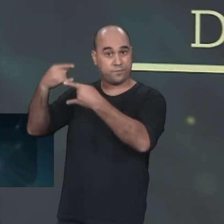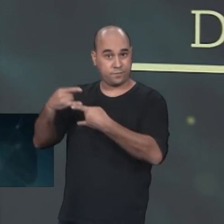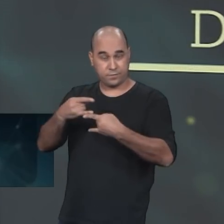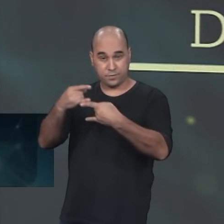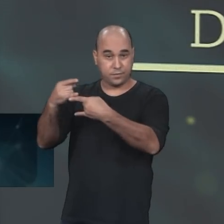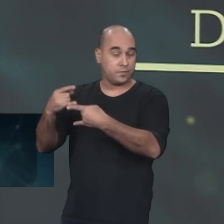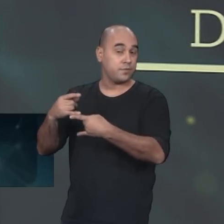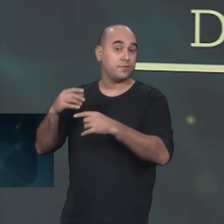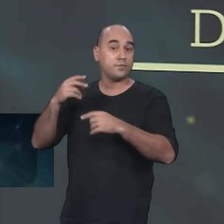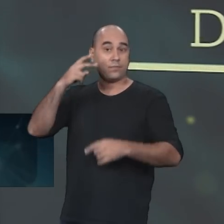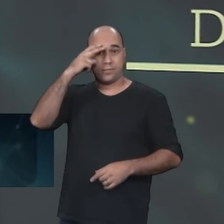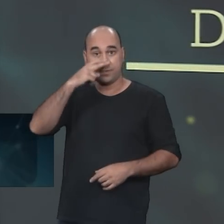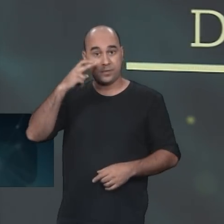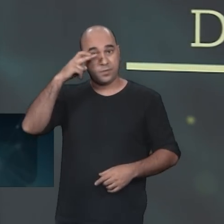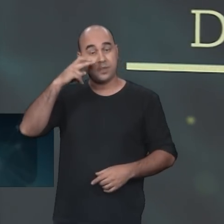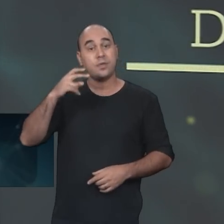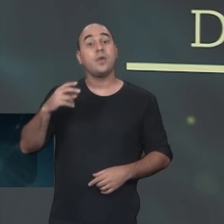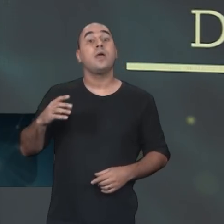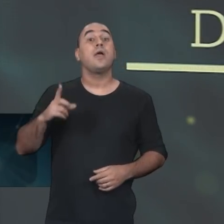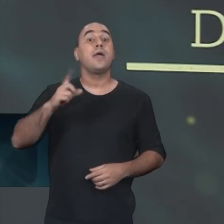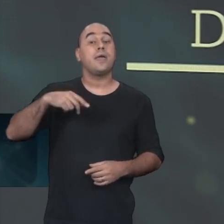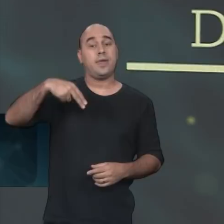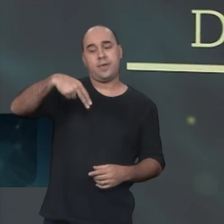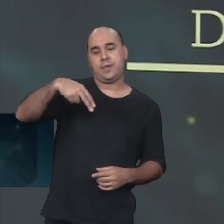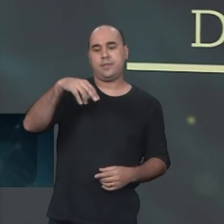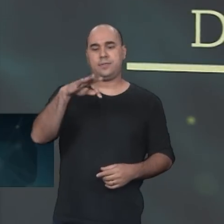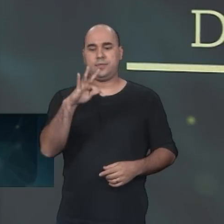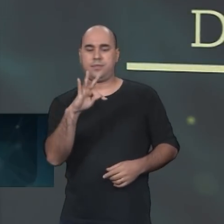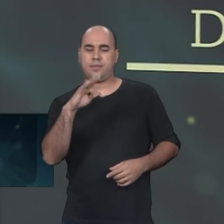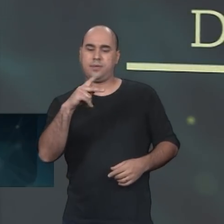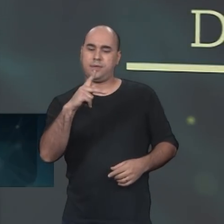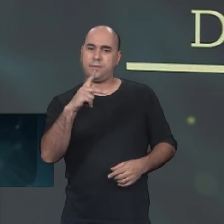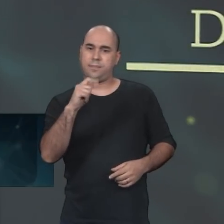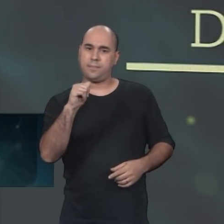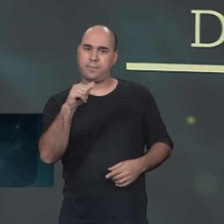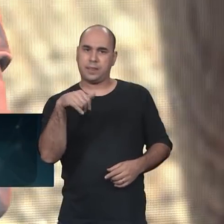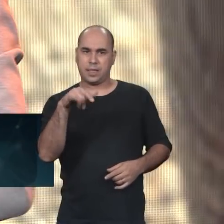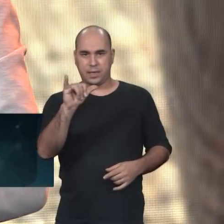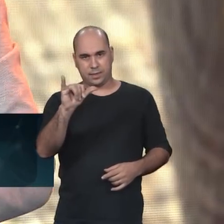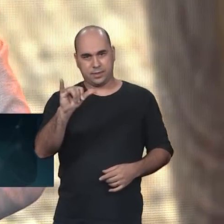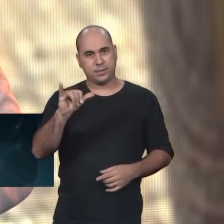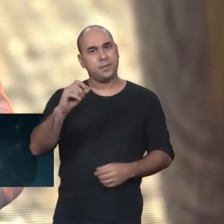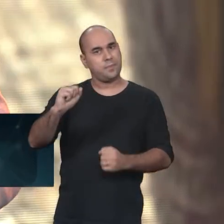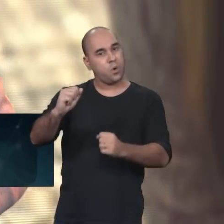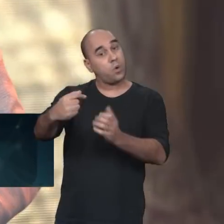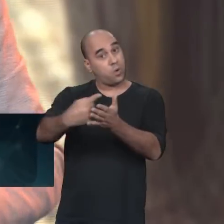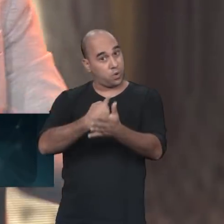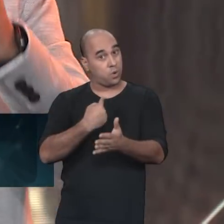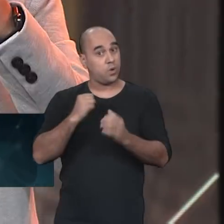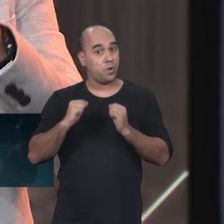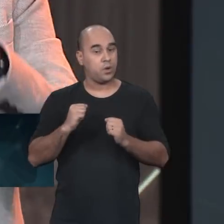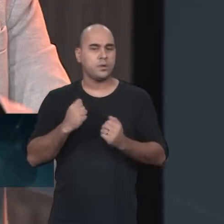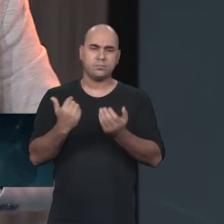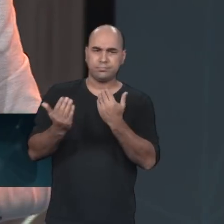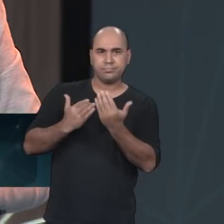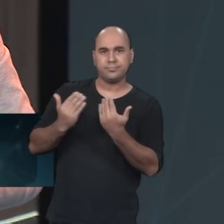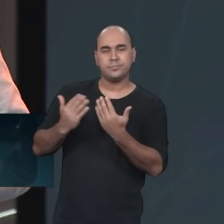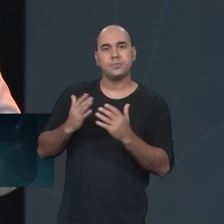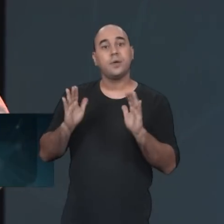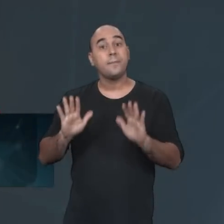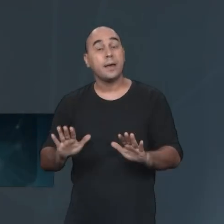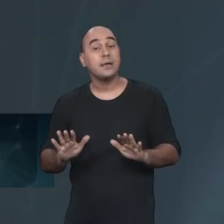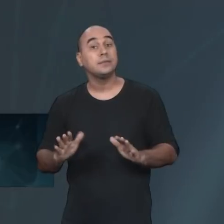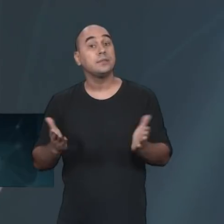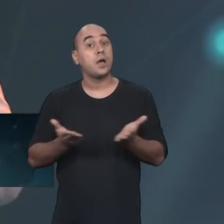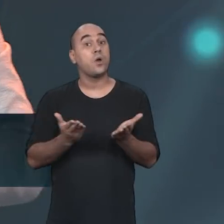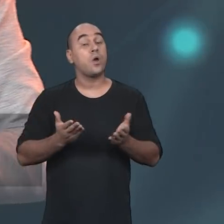@NTplayOficial. Eu quero falar um pouquinho com você. Se você quiser, mande a sua pergunta ali, a gente bate um papo. Mas nesse momento, eu quero orar